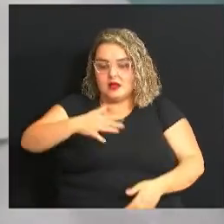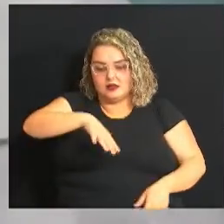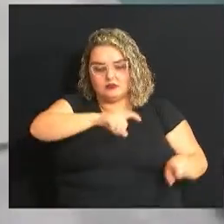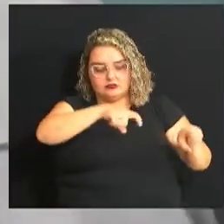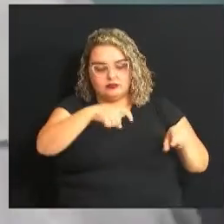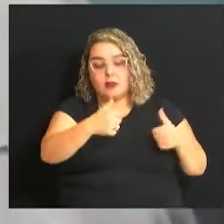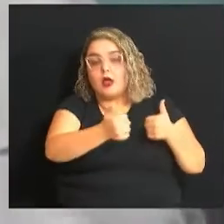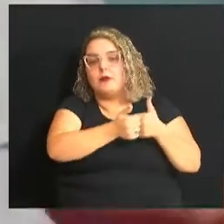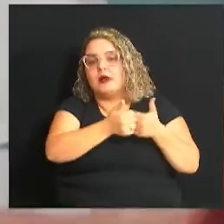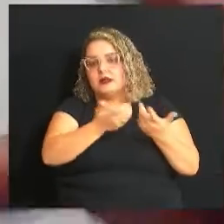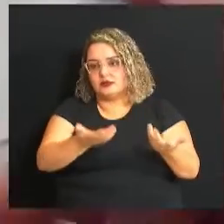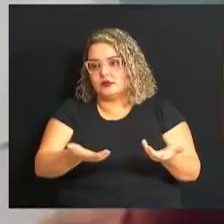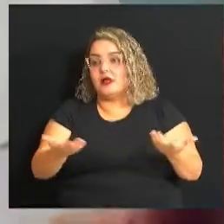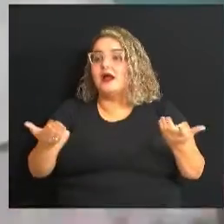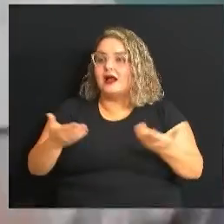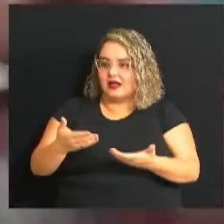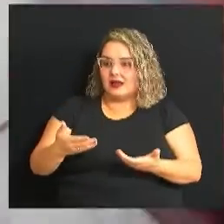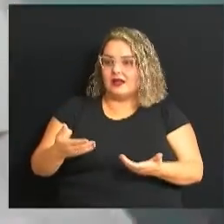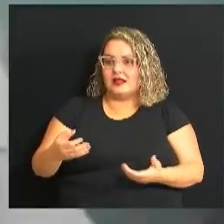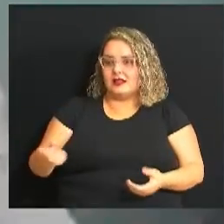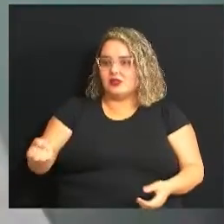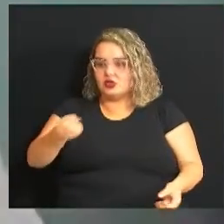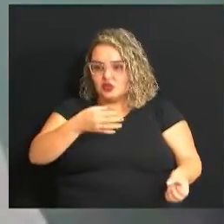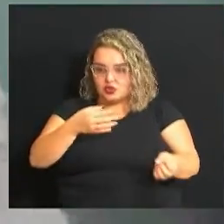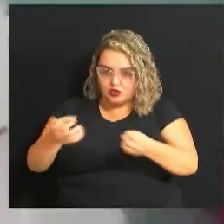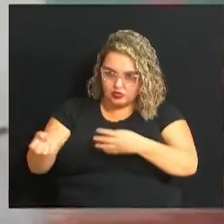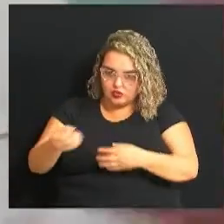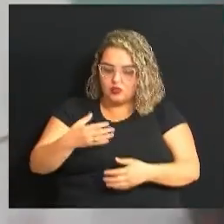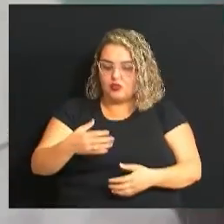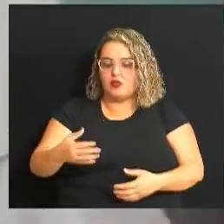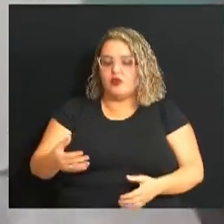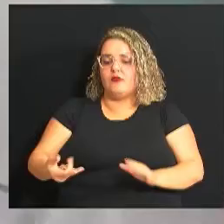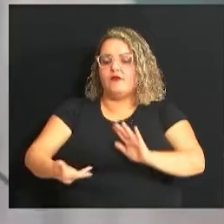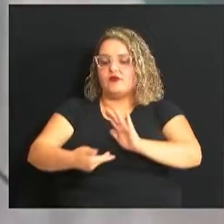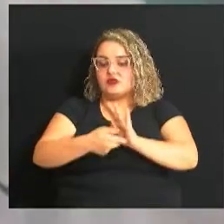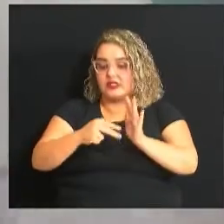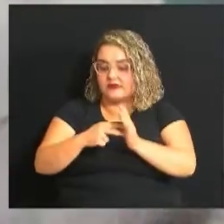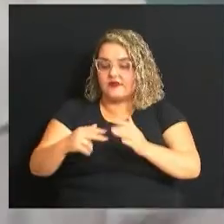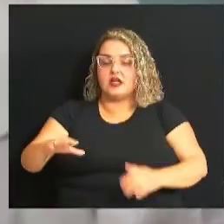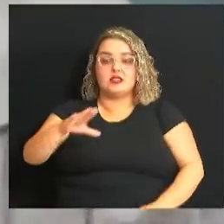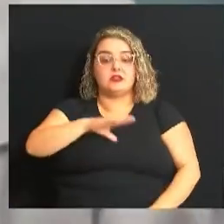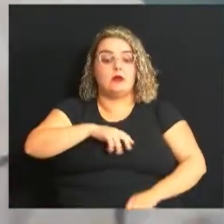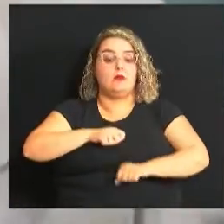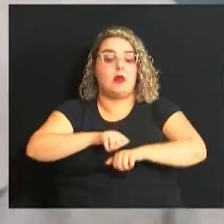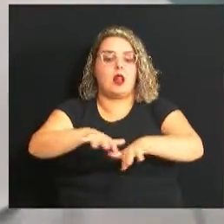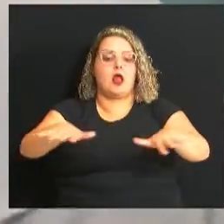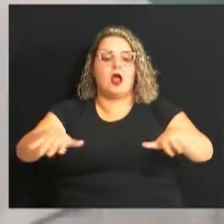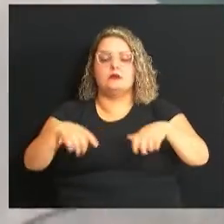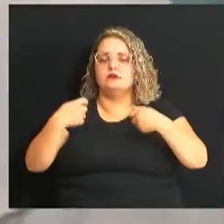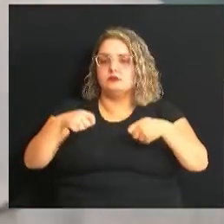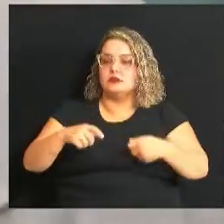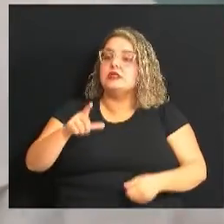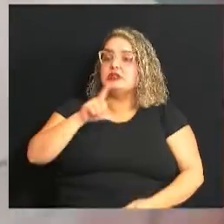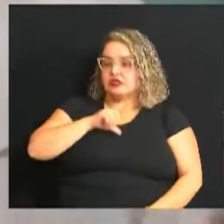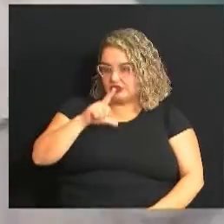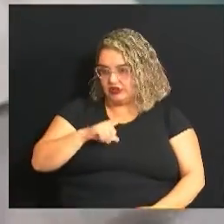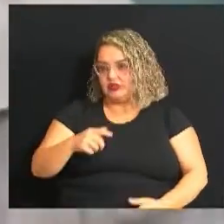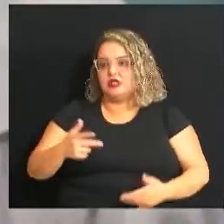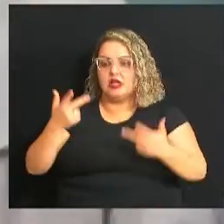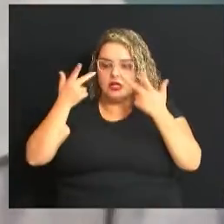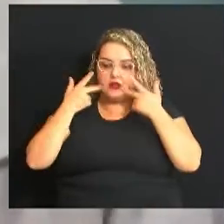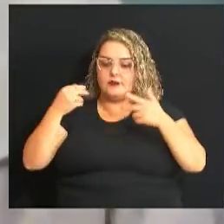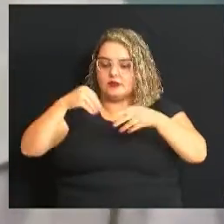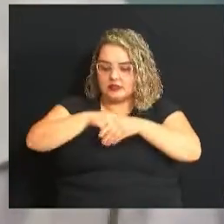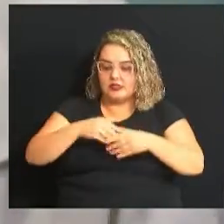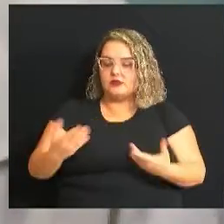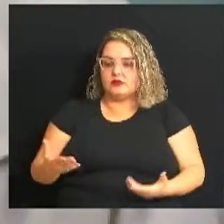lado. Agora, com esse novo ente que é a cidade, muito grande, muito extensa, a gente precisa ter a natureza dentro da cidade. E